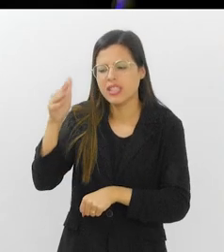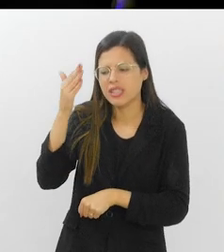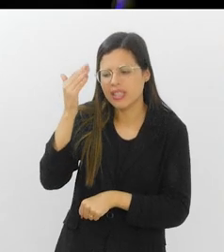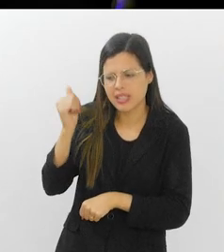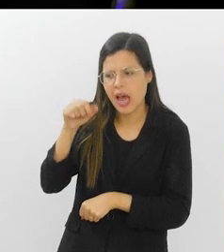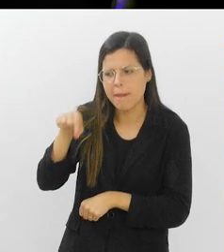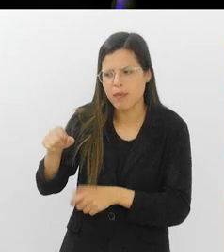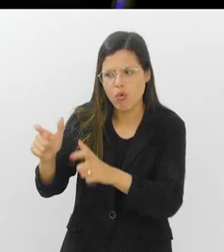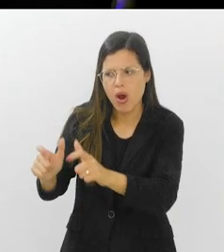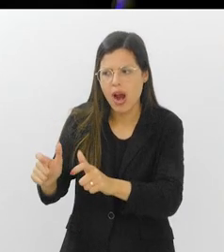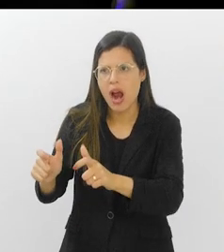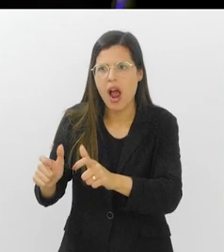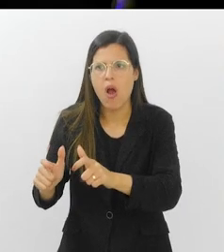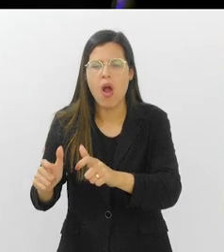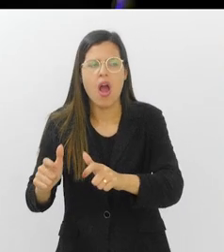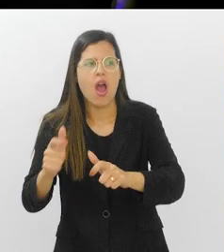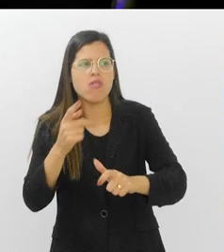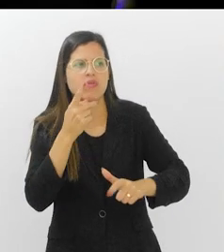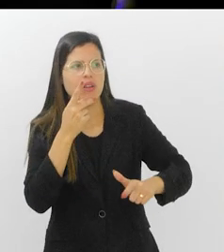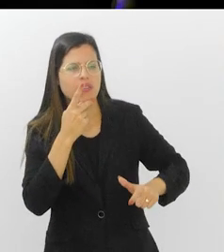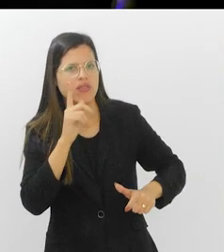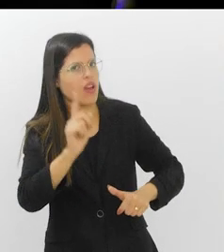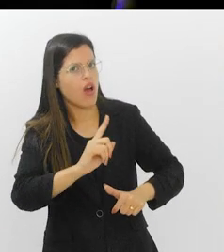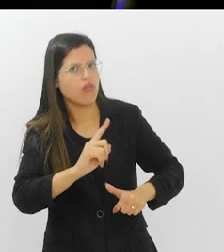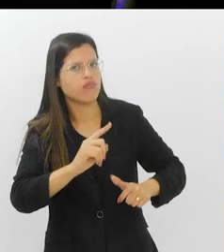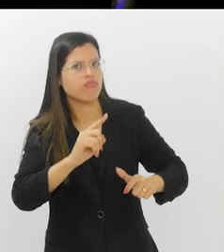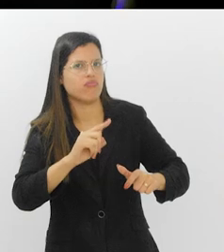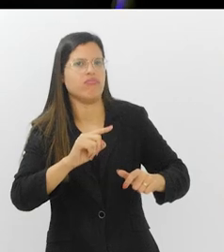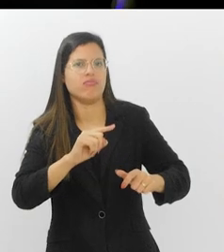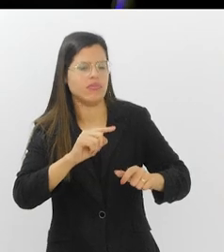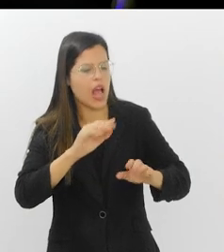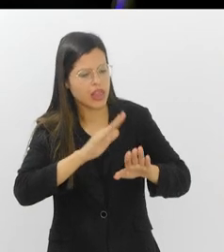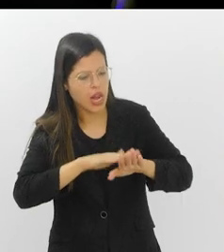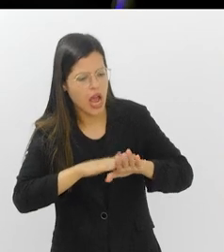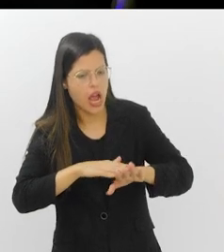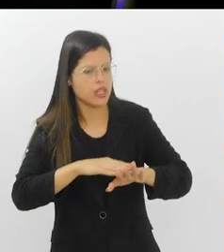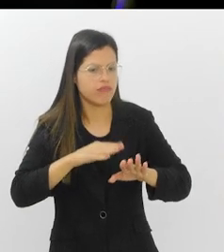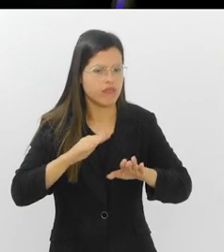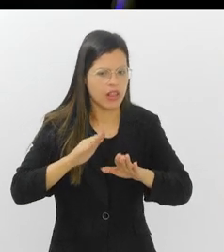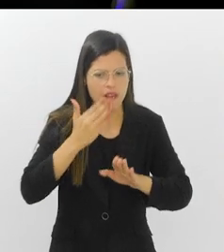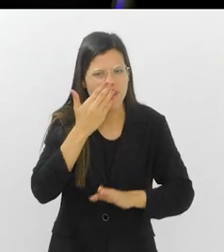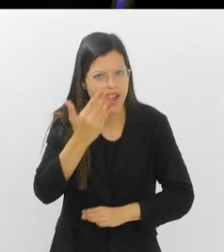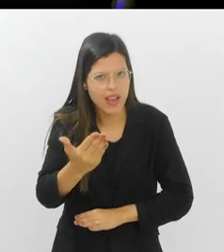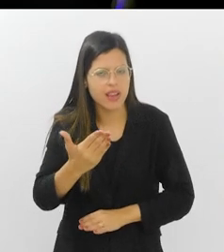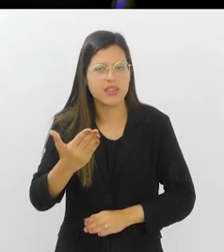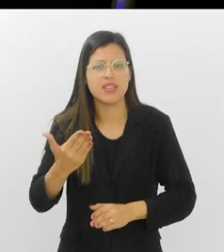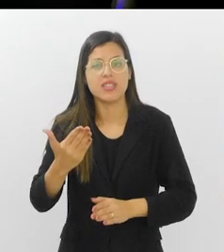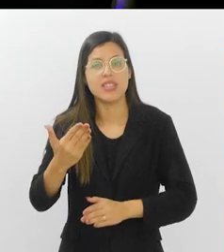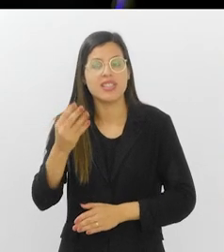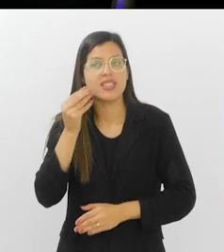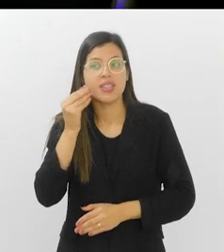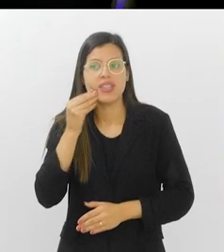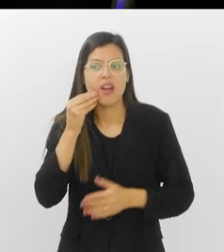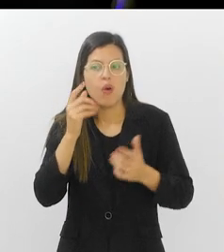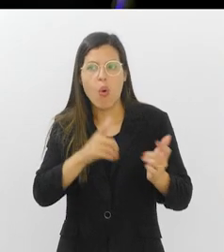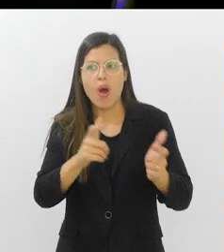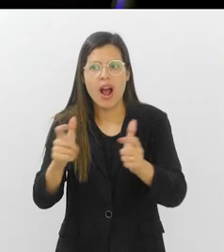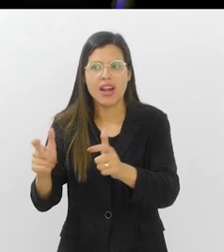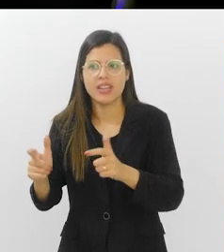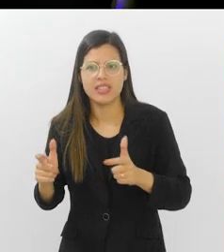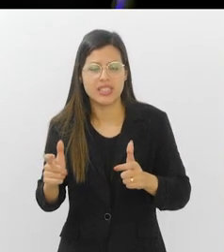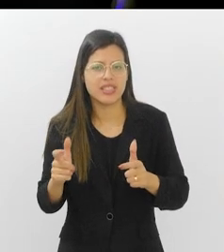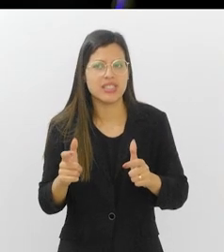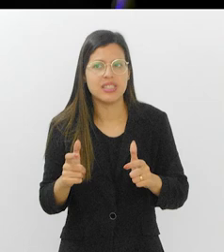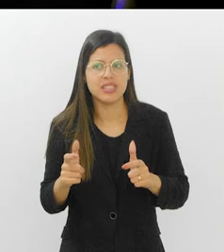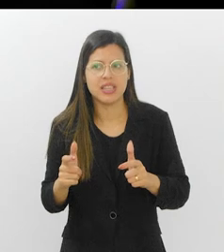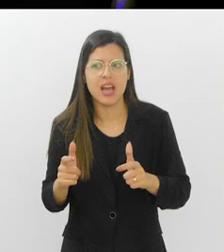falava você sabe onde você tá tá tá eu tô em tal lugar aí o cara fala não você tá um pouquinho atrás tá um pouquinho à frente então Eh com o treino a gente acabava se